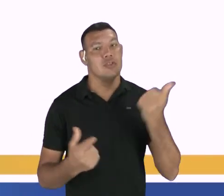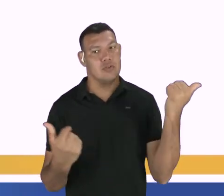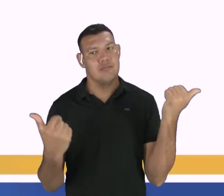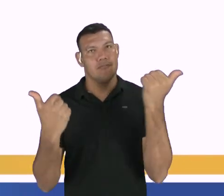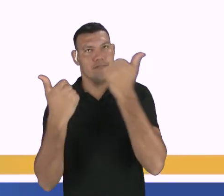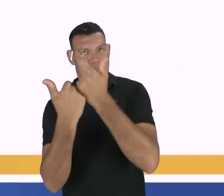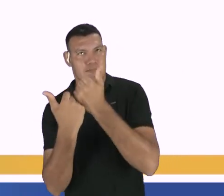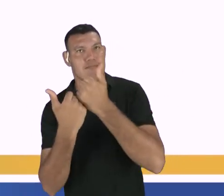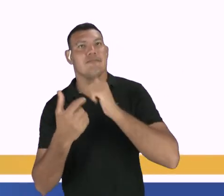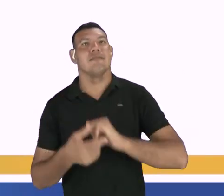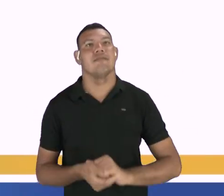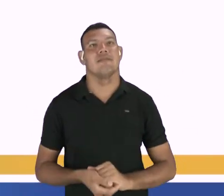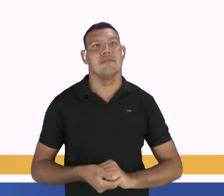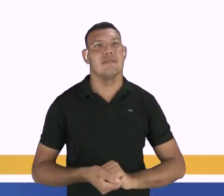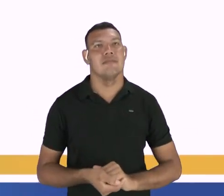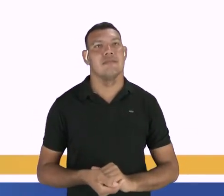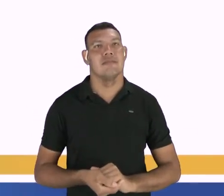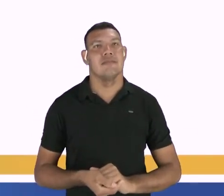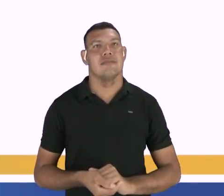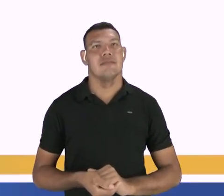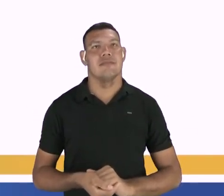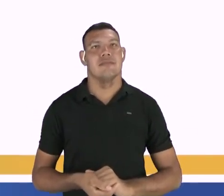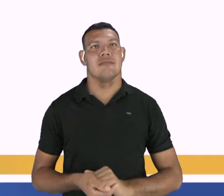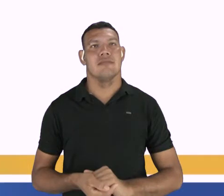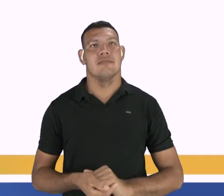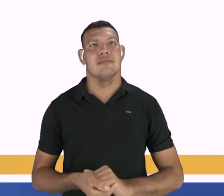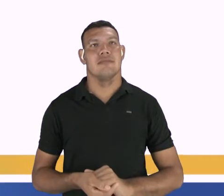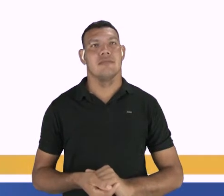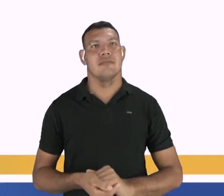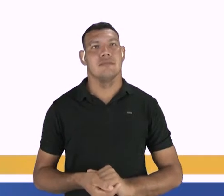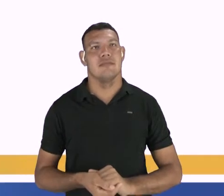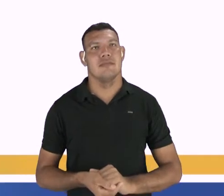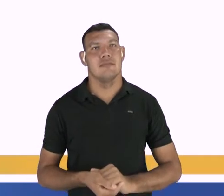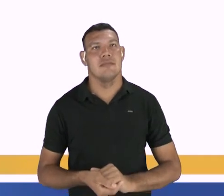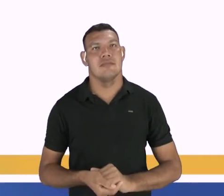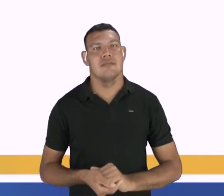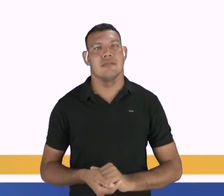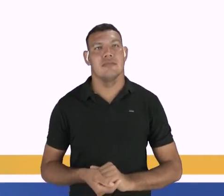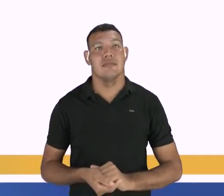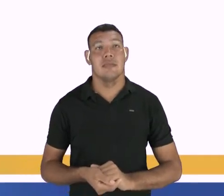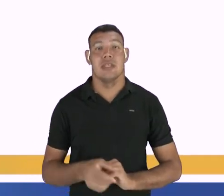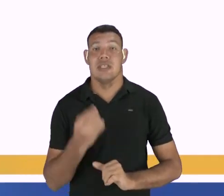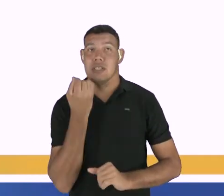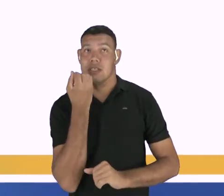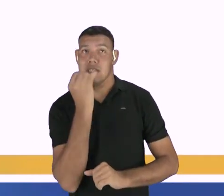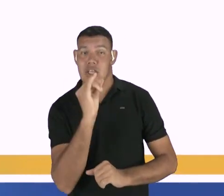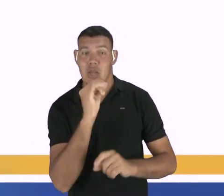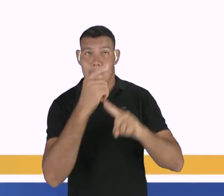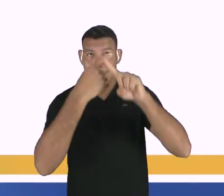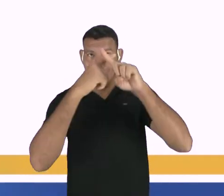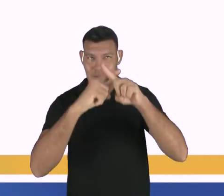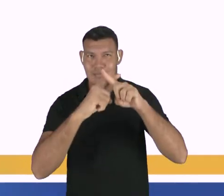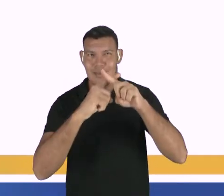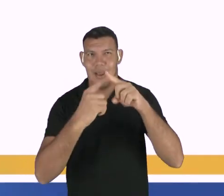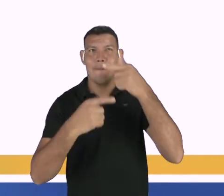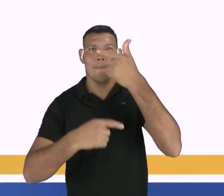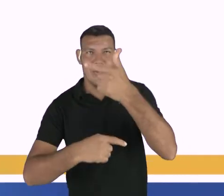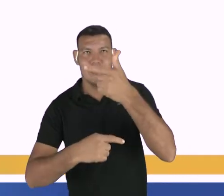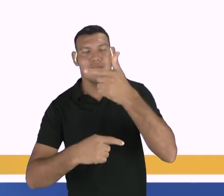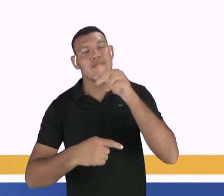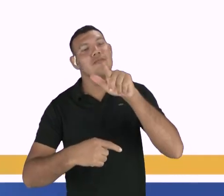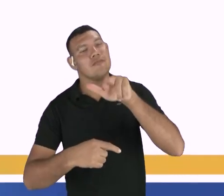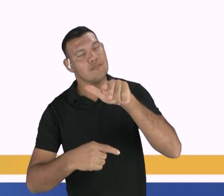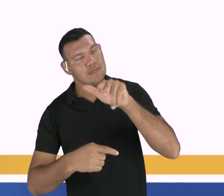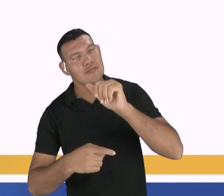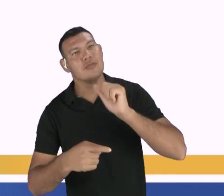e o denominador 4 por 2. Então, 3 vezes 2, 6, 4 vezes 2, 8. Então, assim eu encontrei a minha